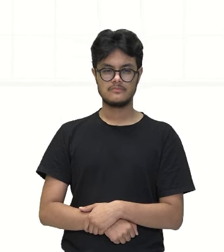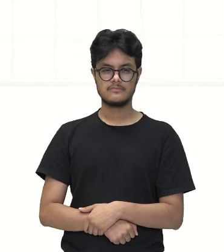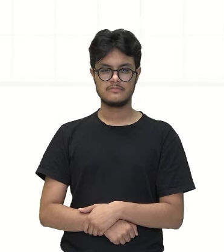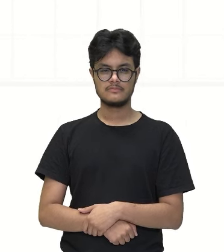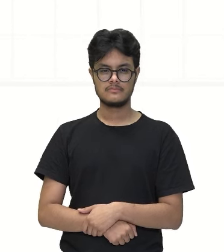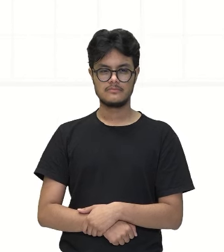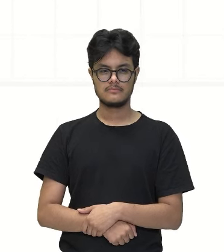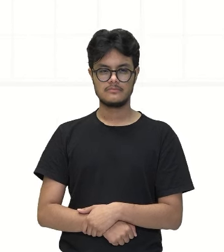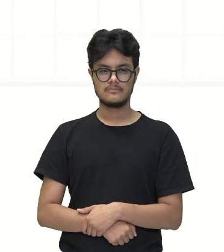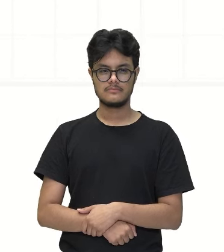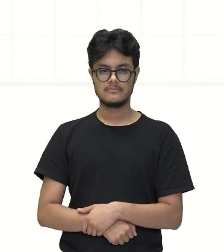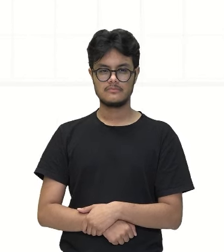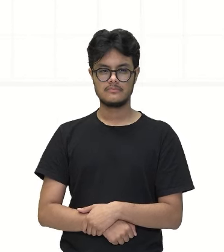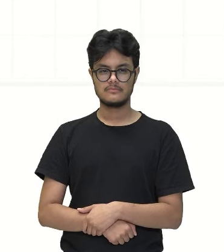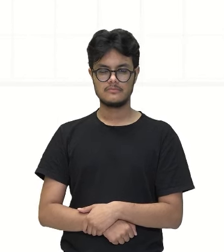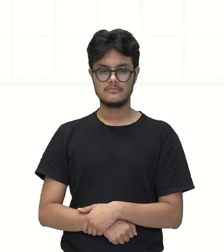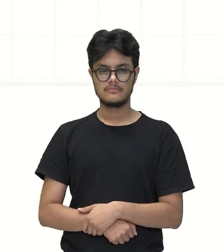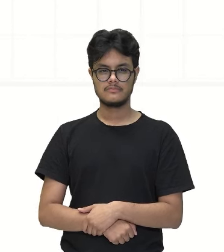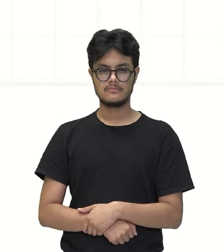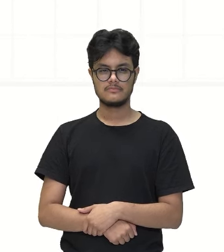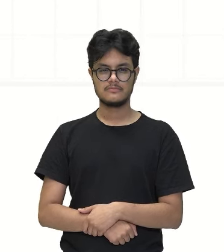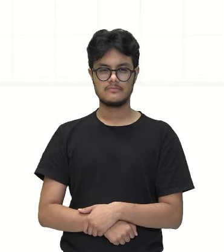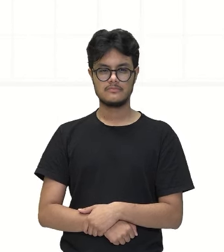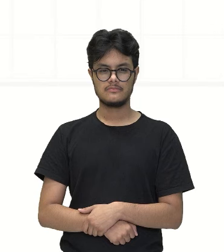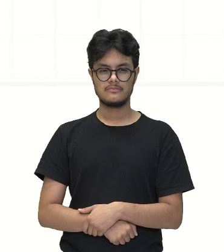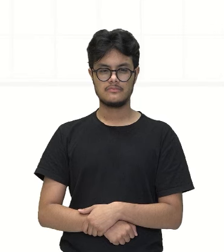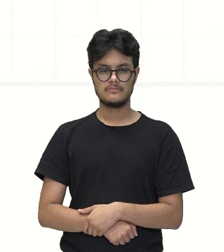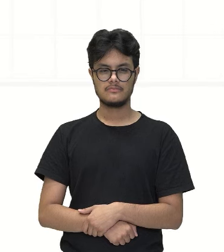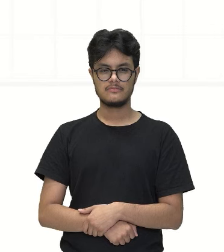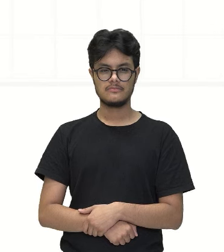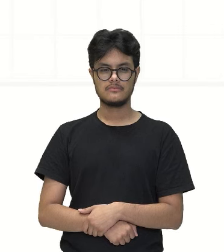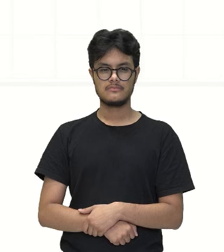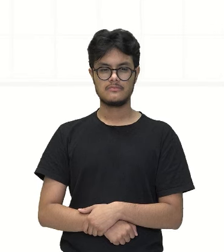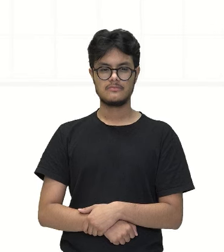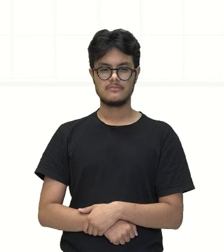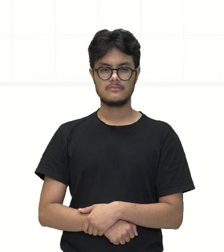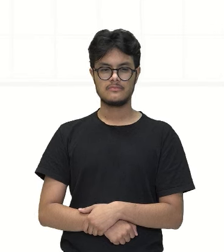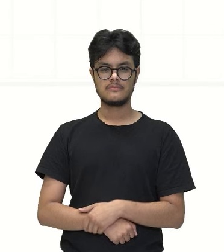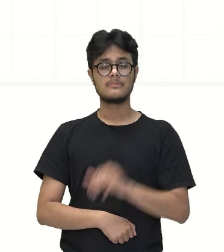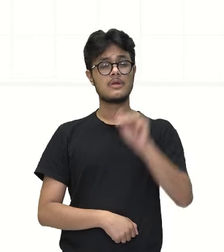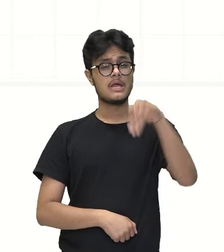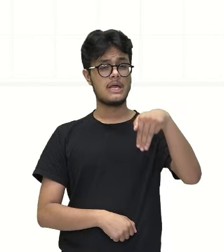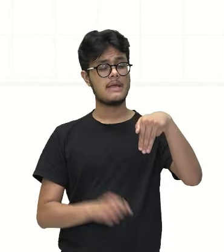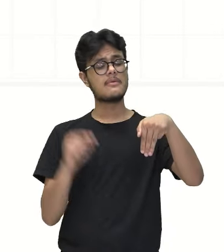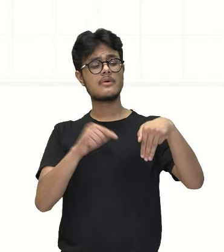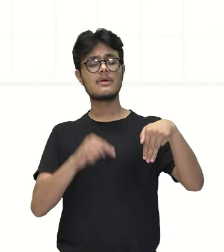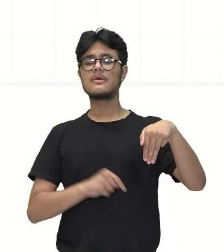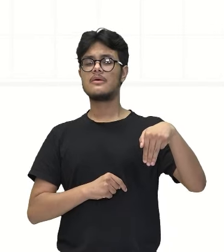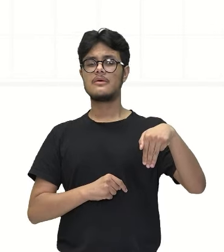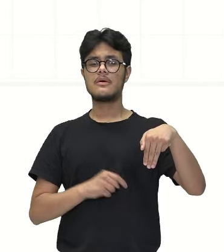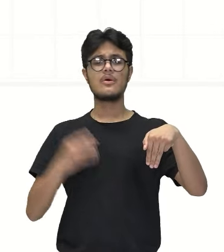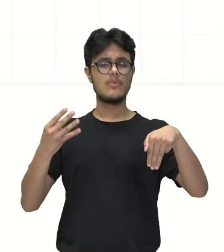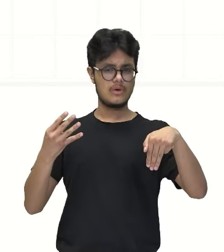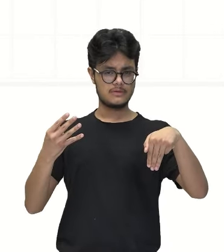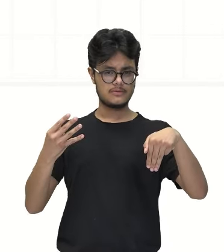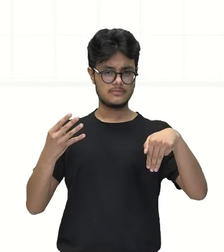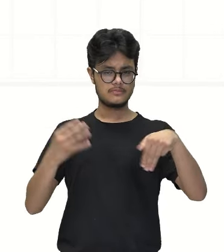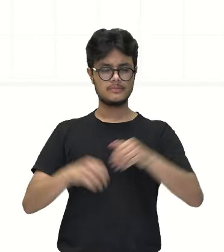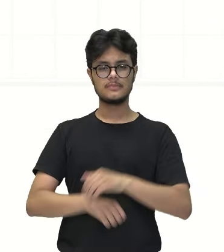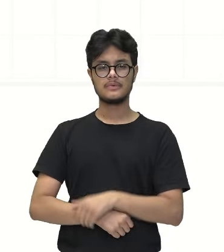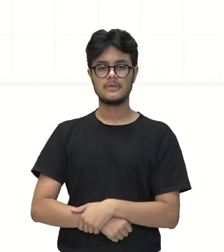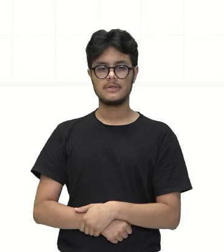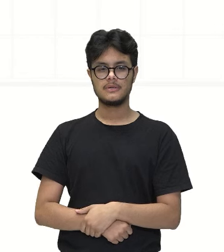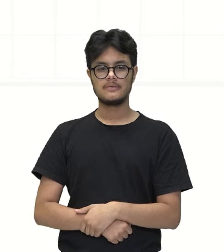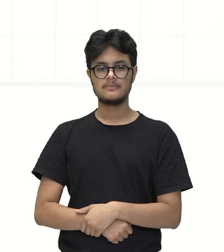divisão, né, M vai ser igual a 4, né? Porque